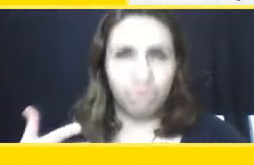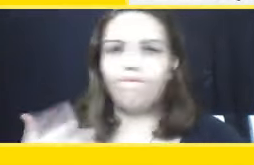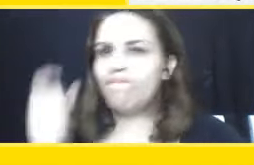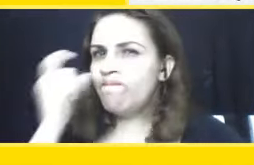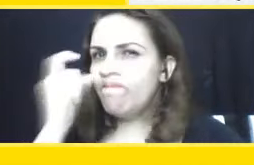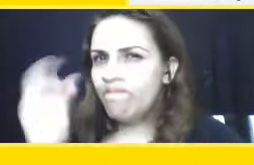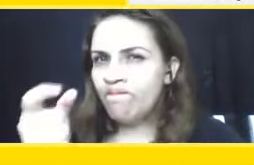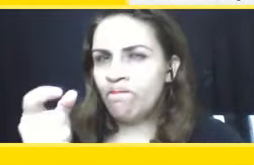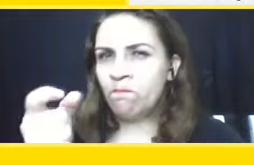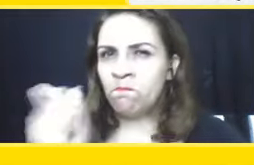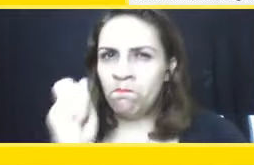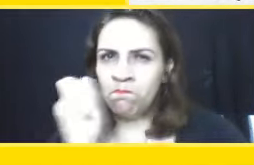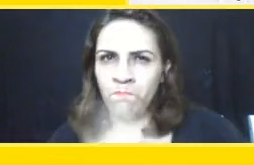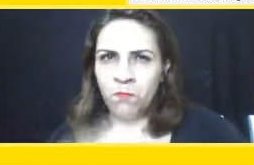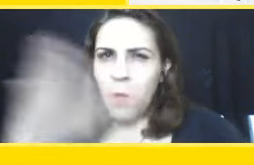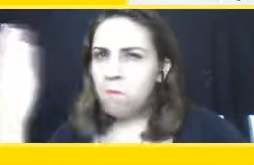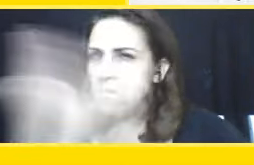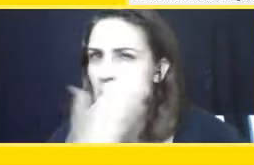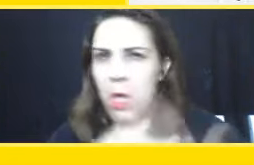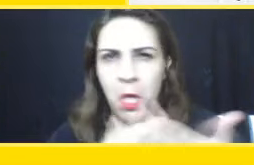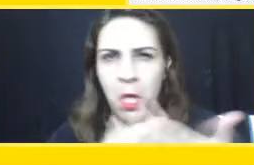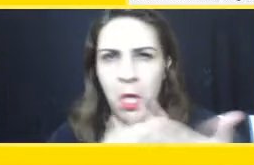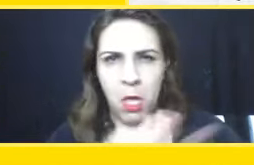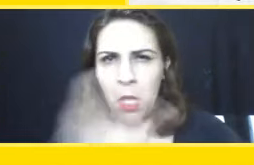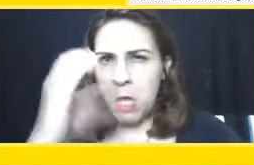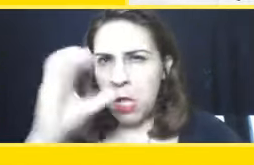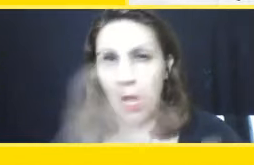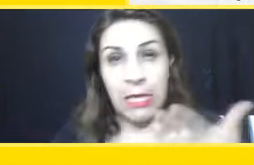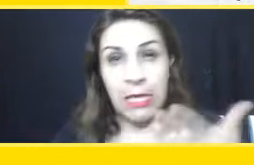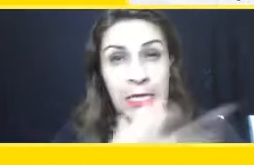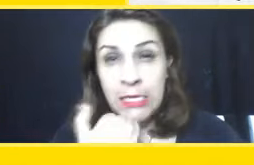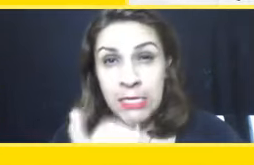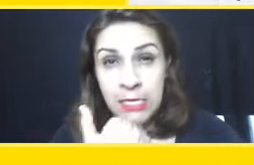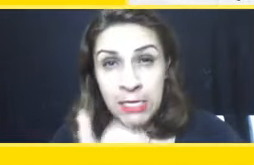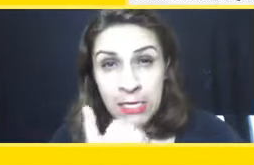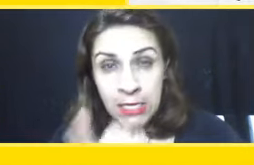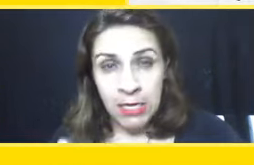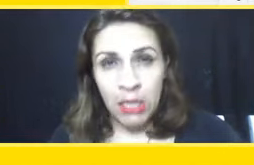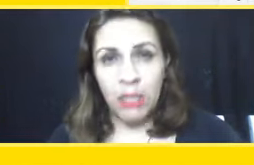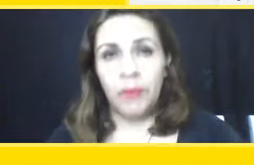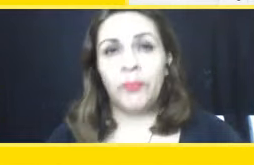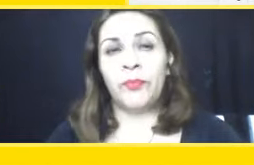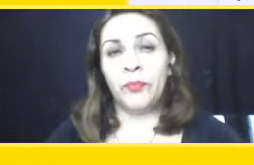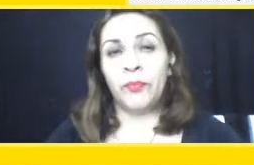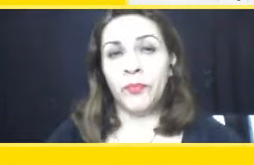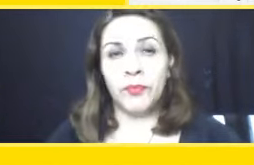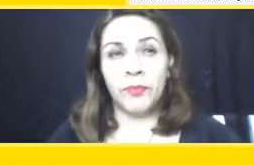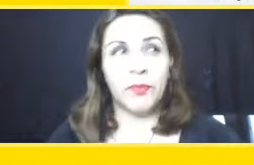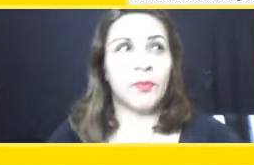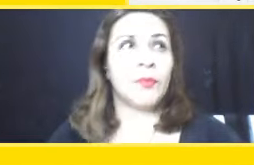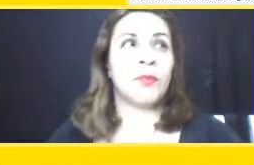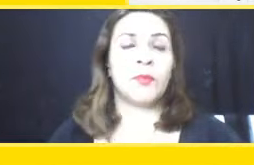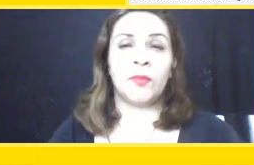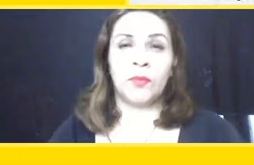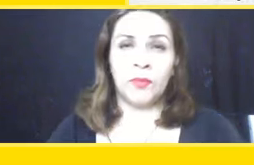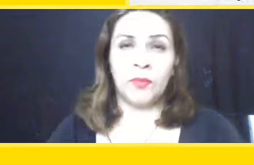sem comprovação científica, sem números, certo? Sem dar números